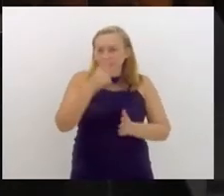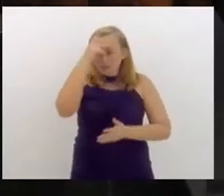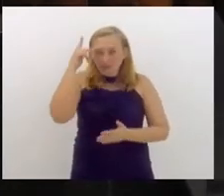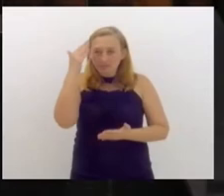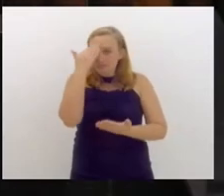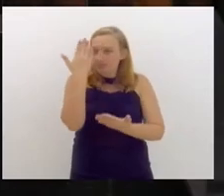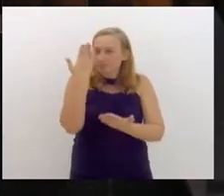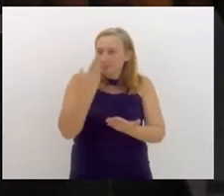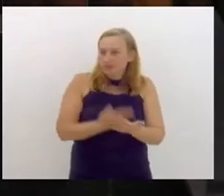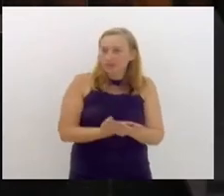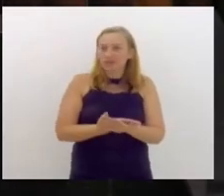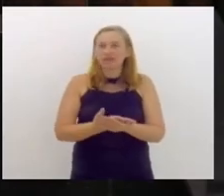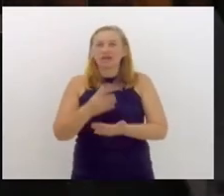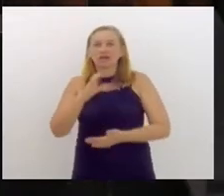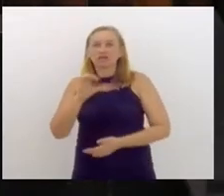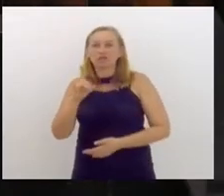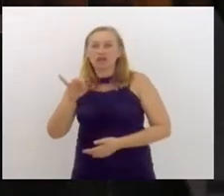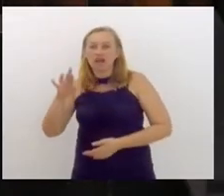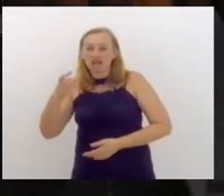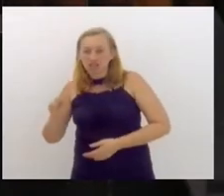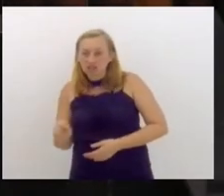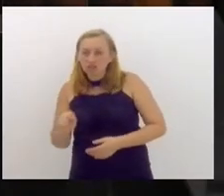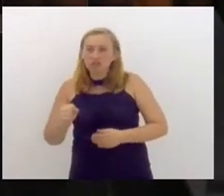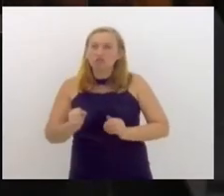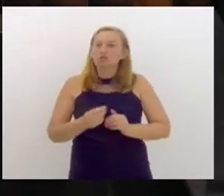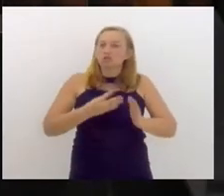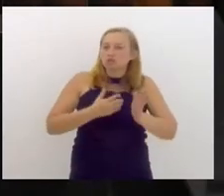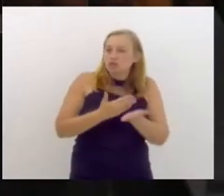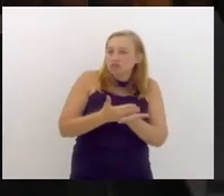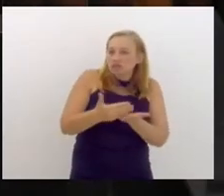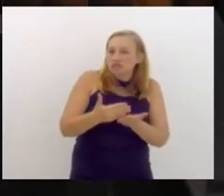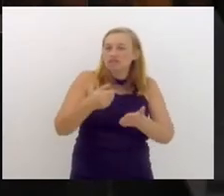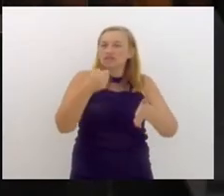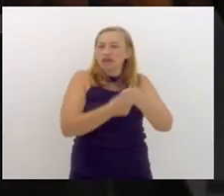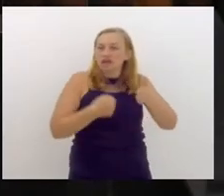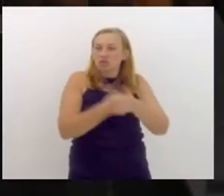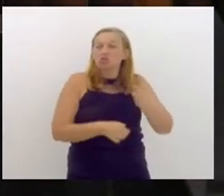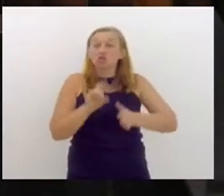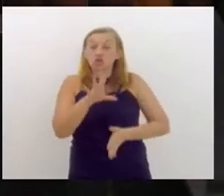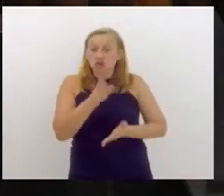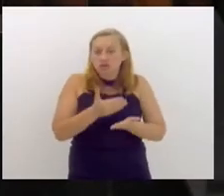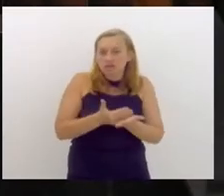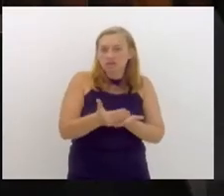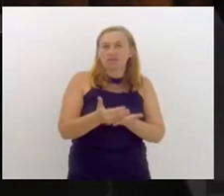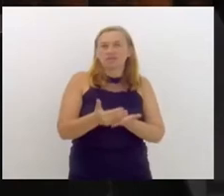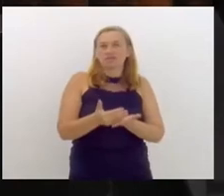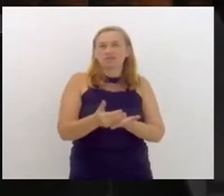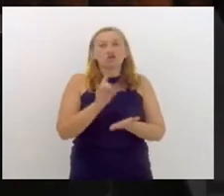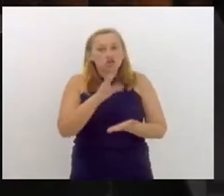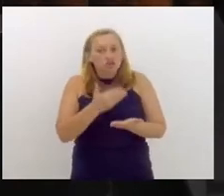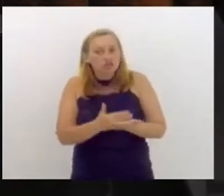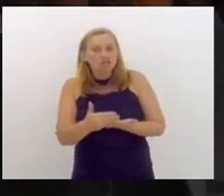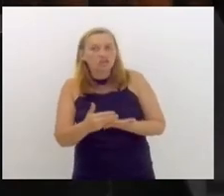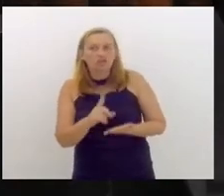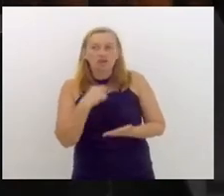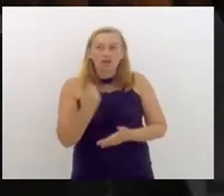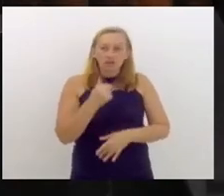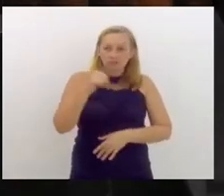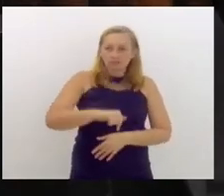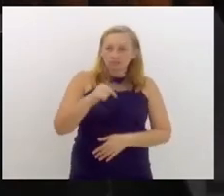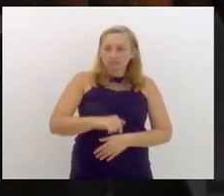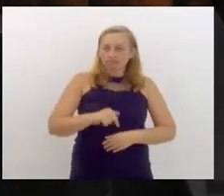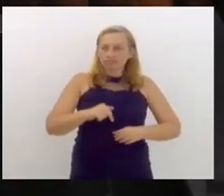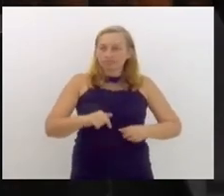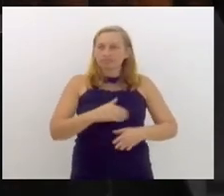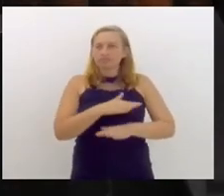confiaram no Carlinho, que caminham com o Carlinho desde o início da nossa luta, e dizer que só está começando. Só está começando. Nós vamos estar aqui